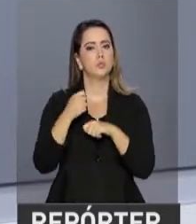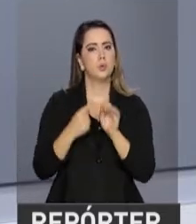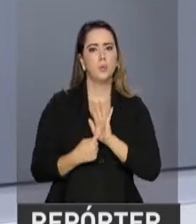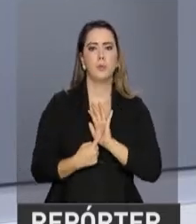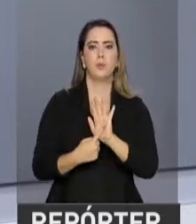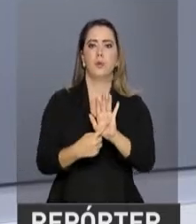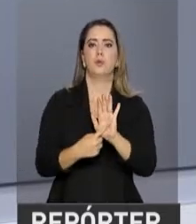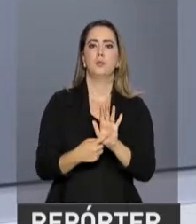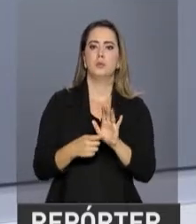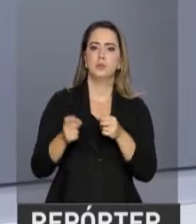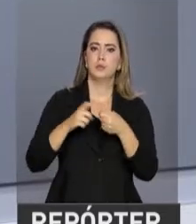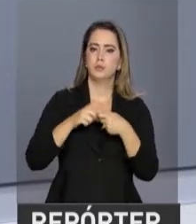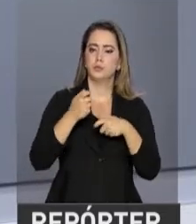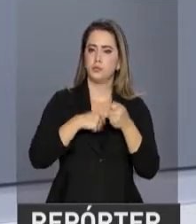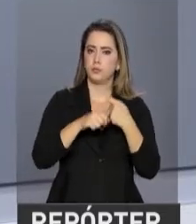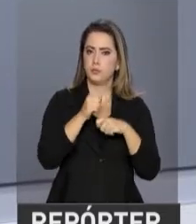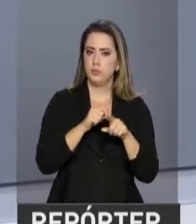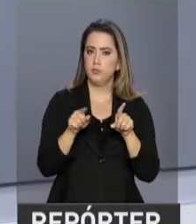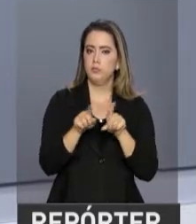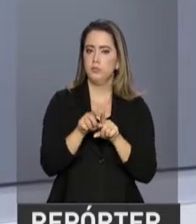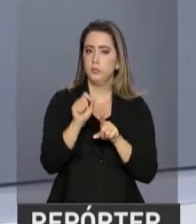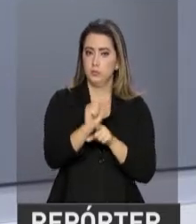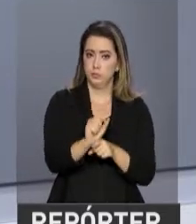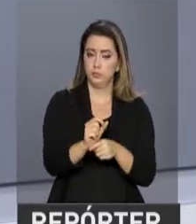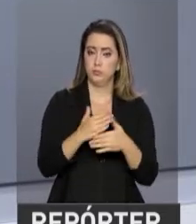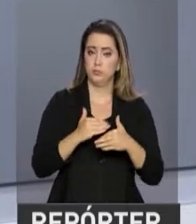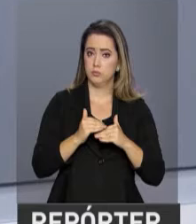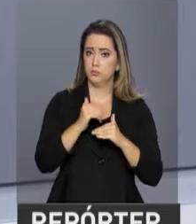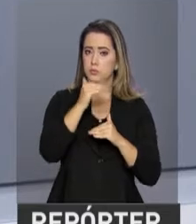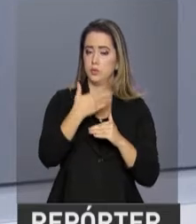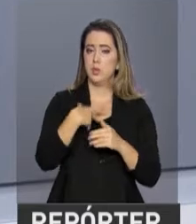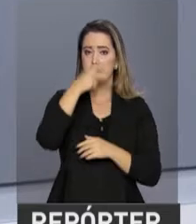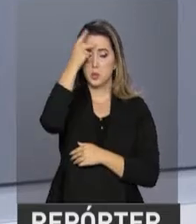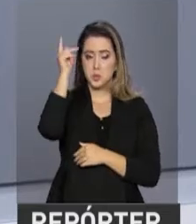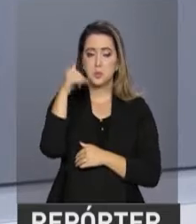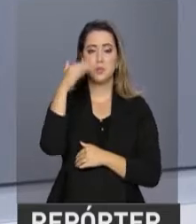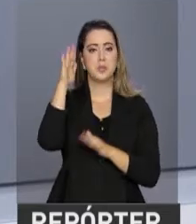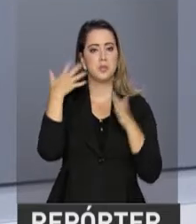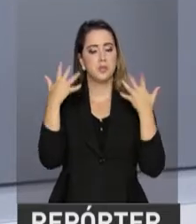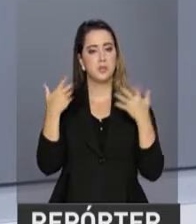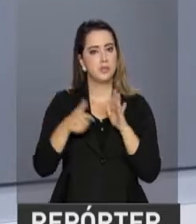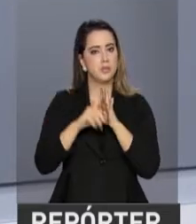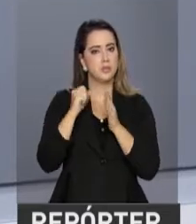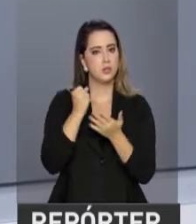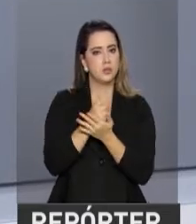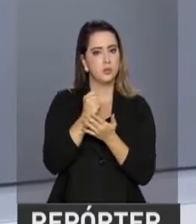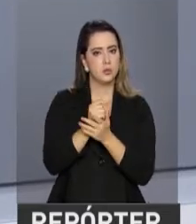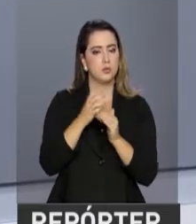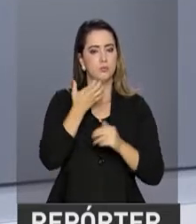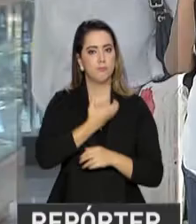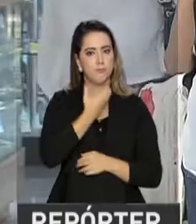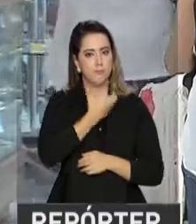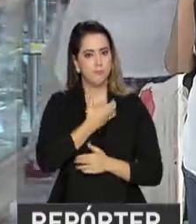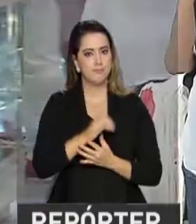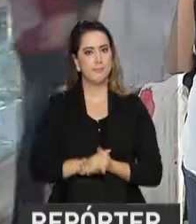e oportunidades para os consumidores e já tem mais gente animada antes das compras de natal